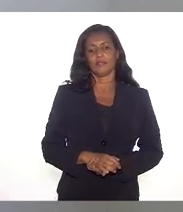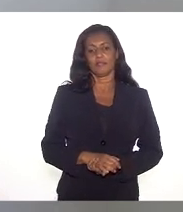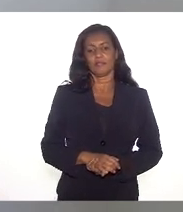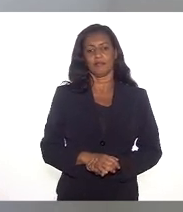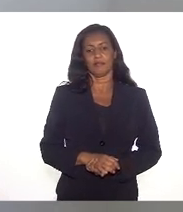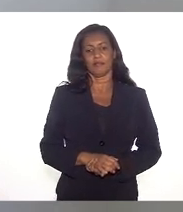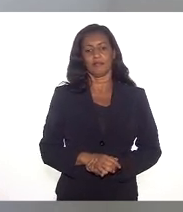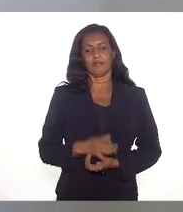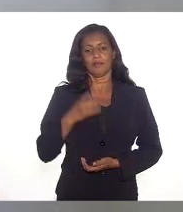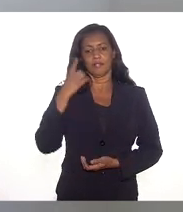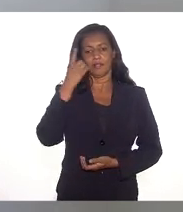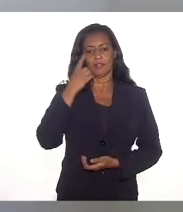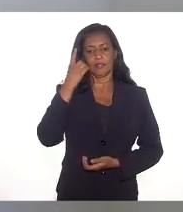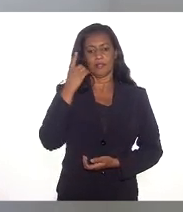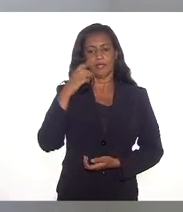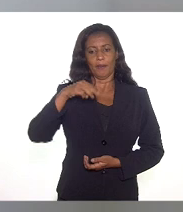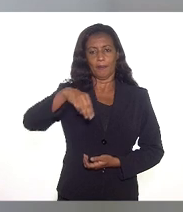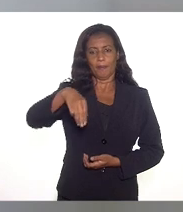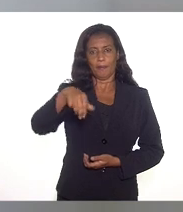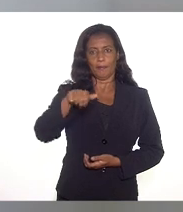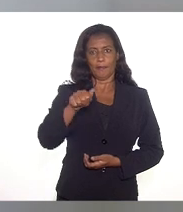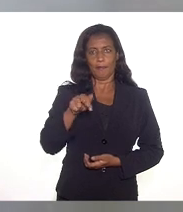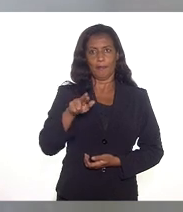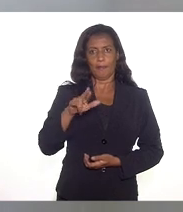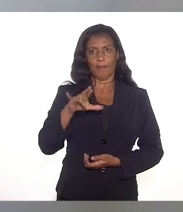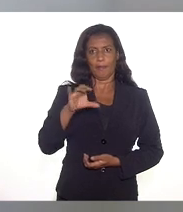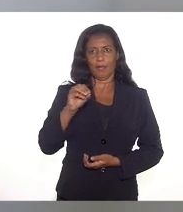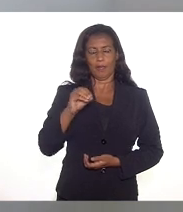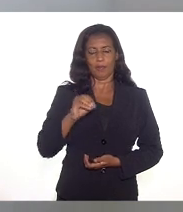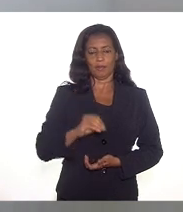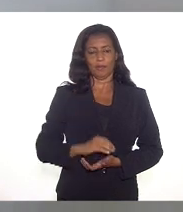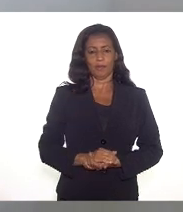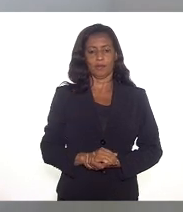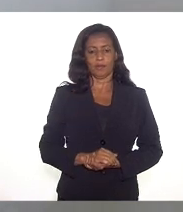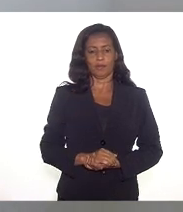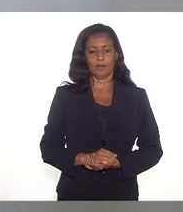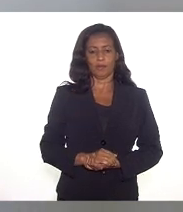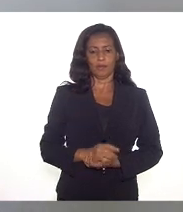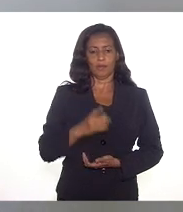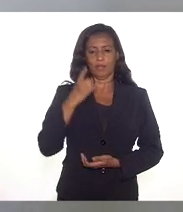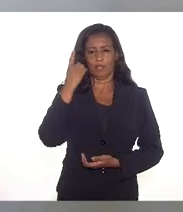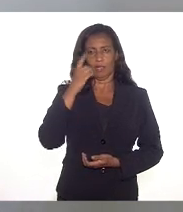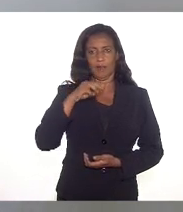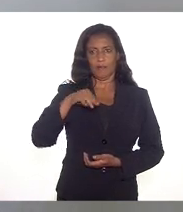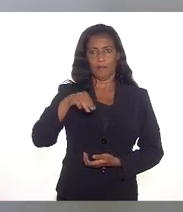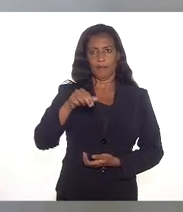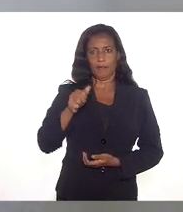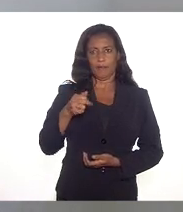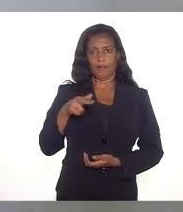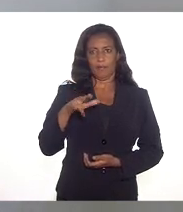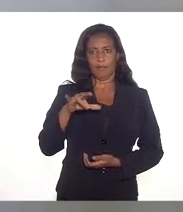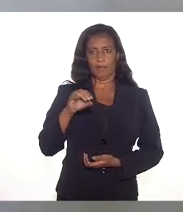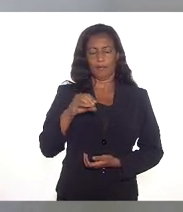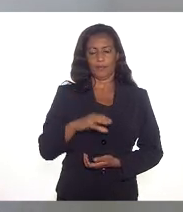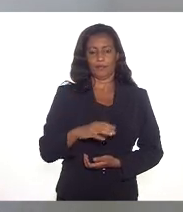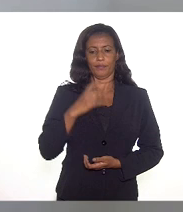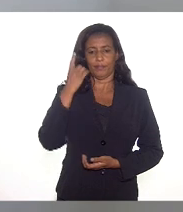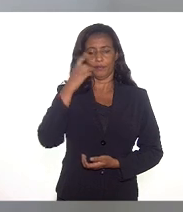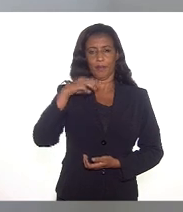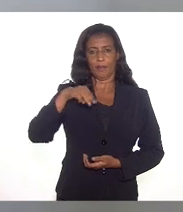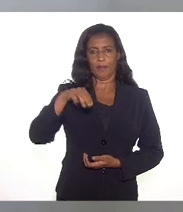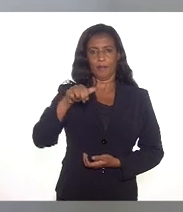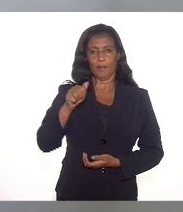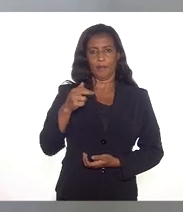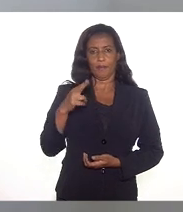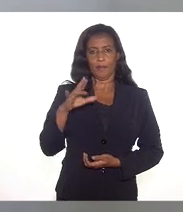Cabeleireiro. Deputado Márcio Canella. Deputado Márcio Canella. Deputado Marcos